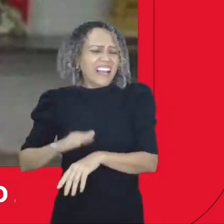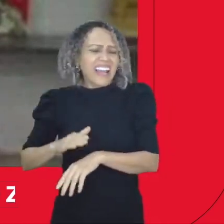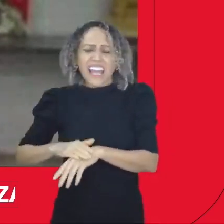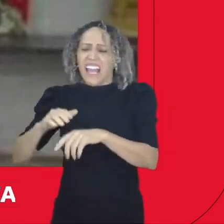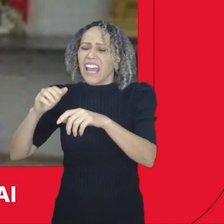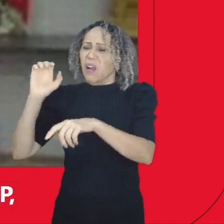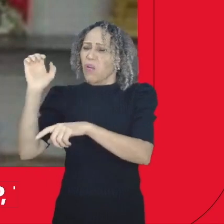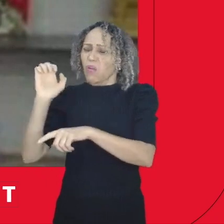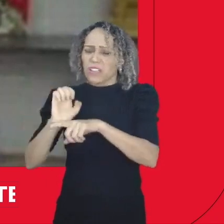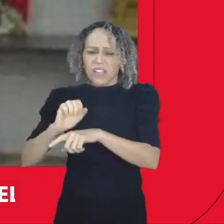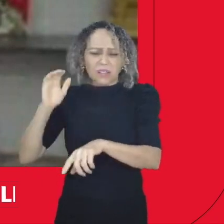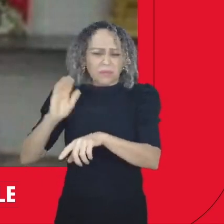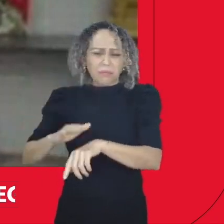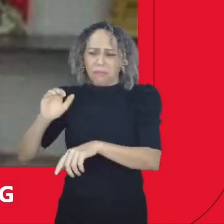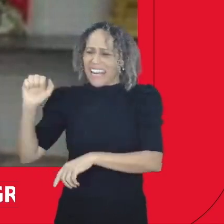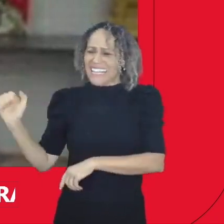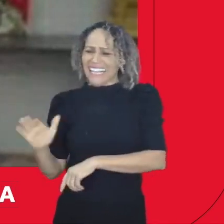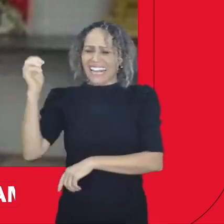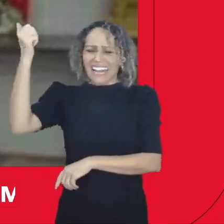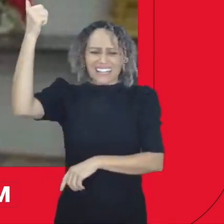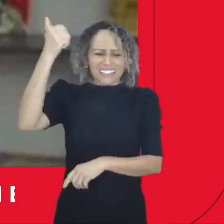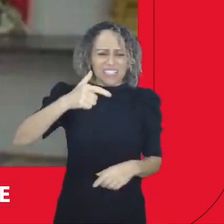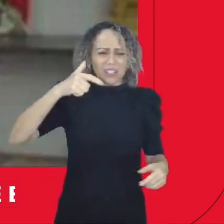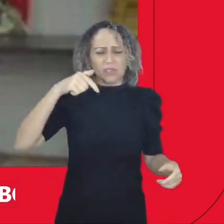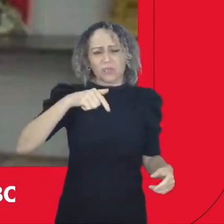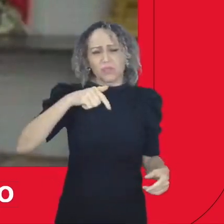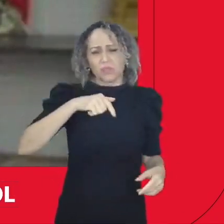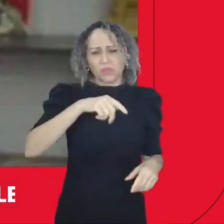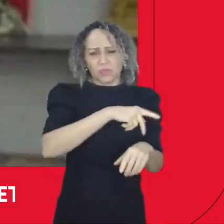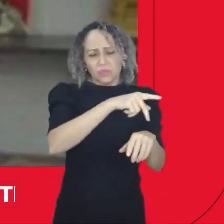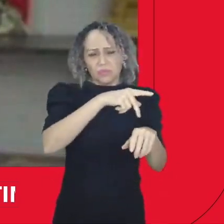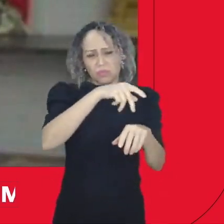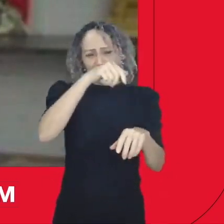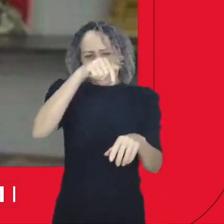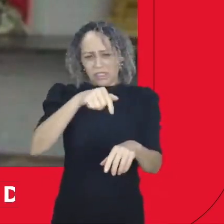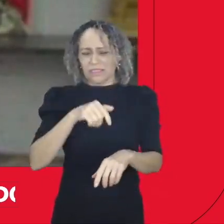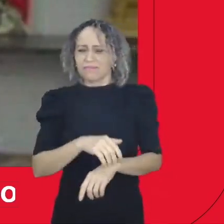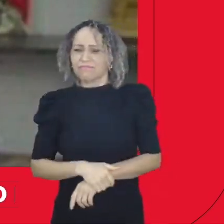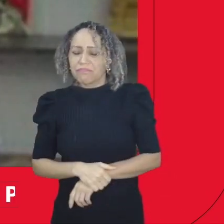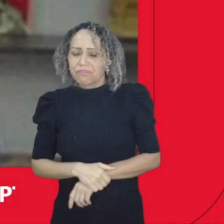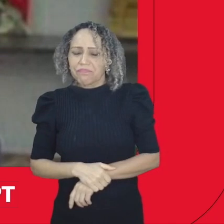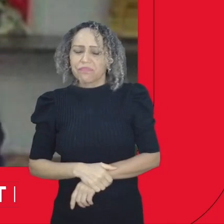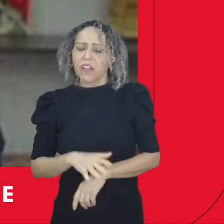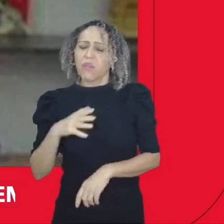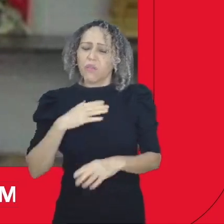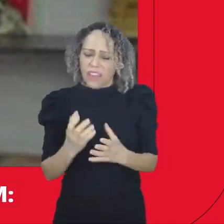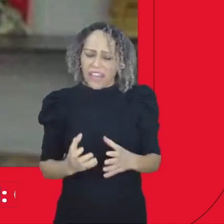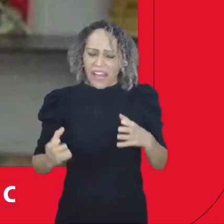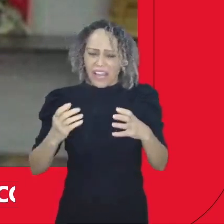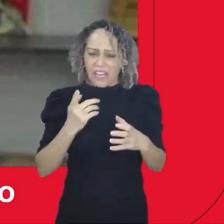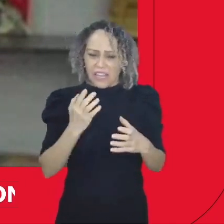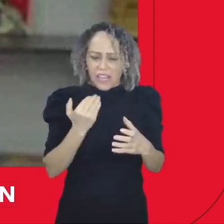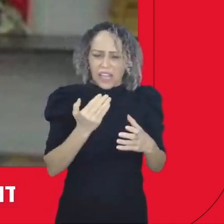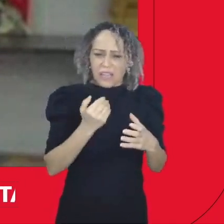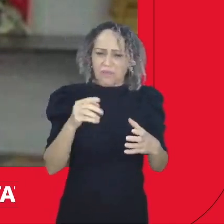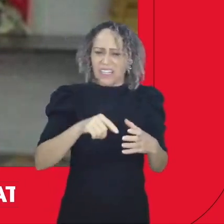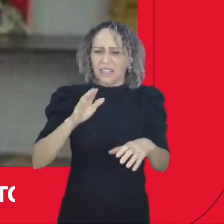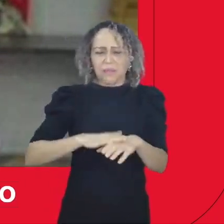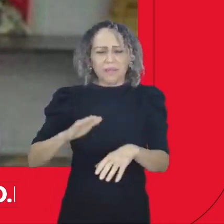país. Isso é inadmissível para um estado como o nosso. Por quê? Porque tanto o Bolsonaro como o Eduardo Leite, a turma do Onyx,